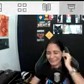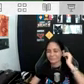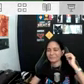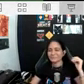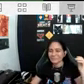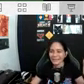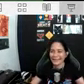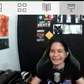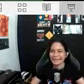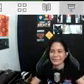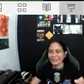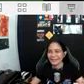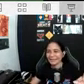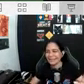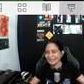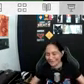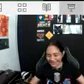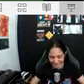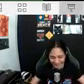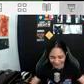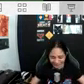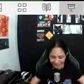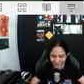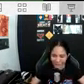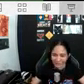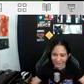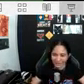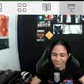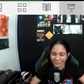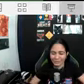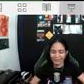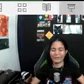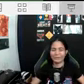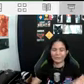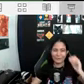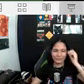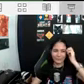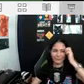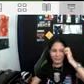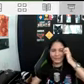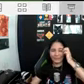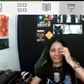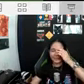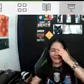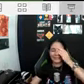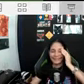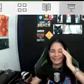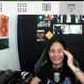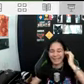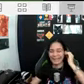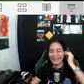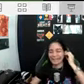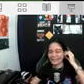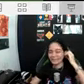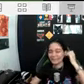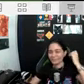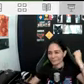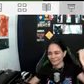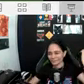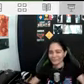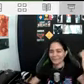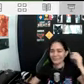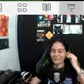Então, gente, desculpa aí, né? A gente acabou interrompendo a aula por alguns minutos, por algo inesperado. Eu